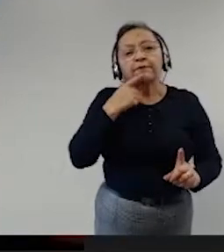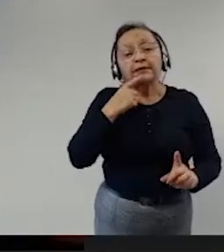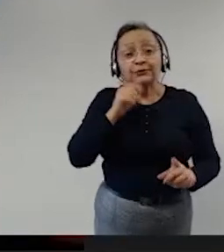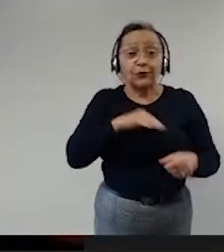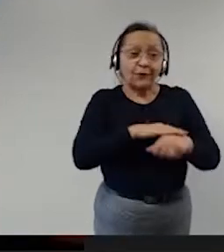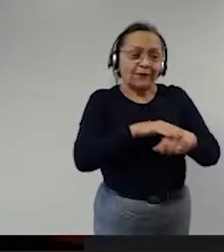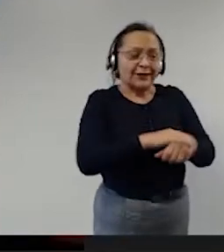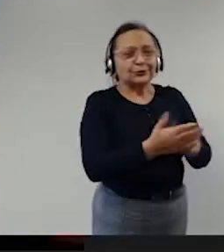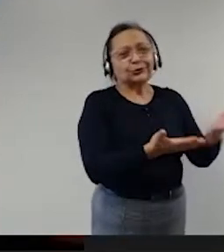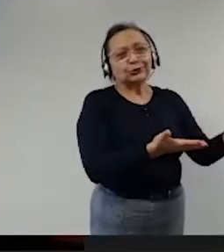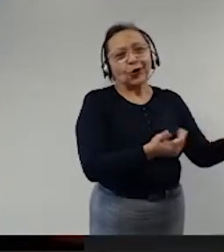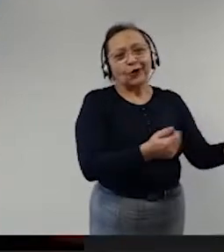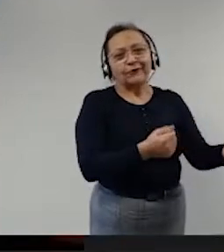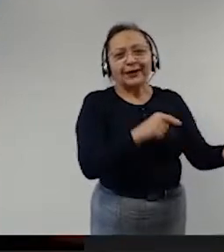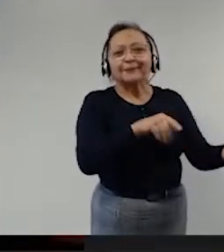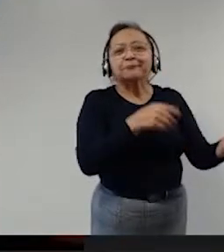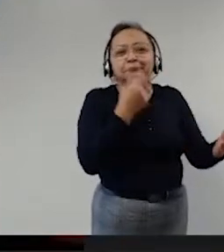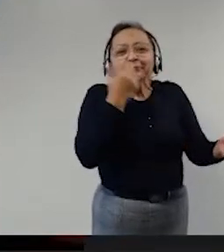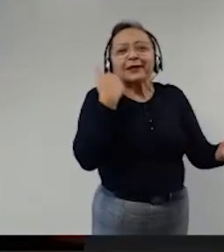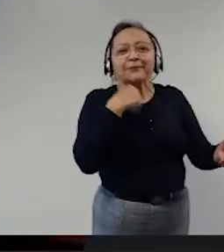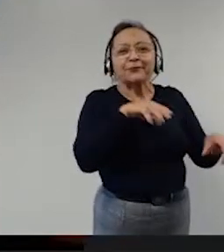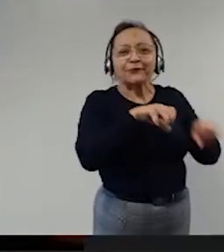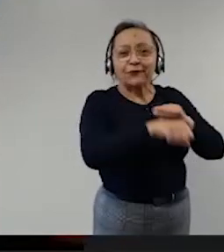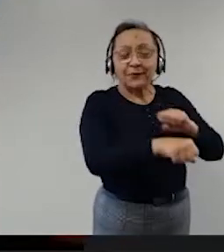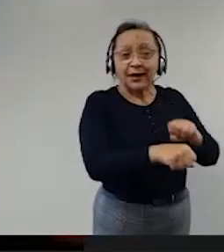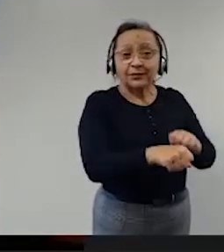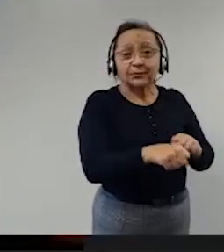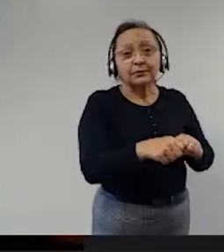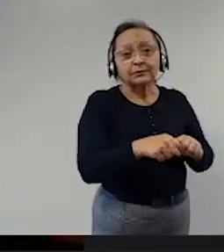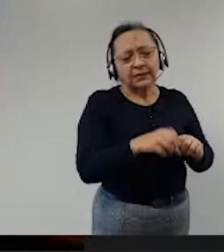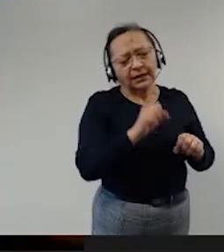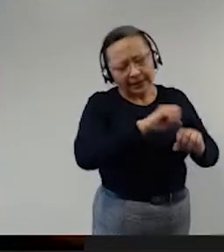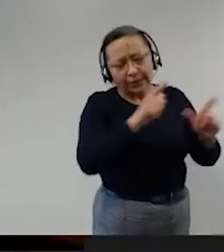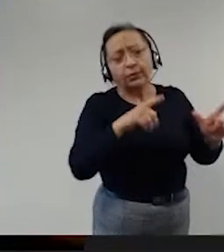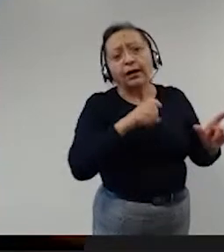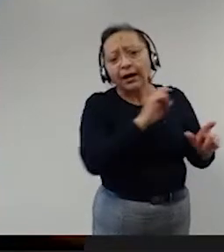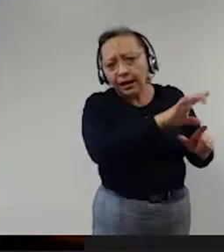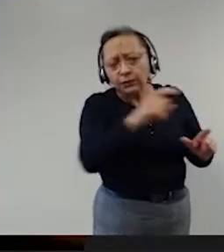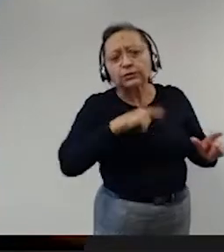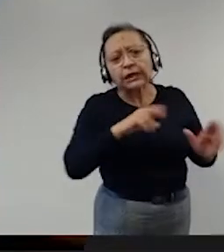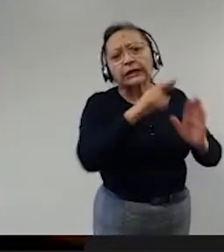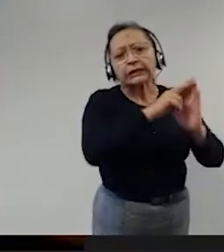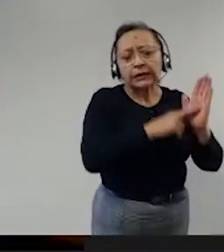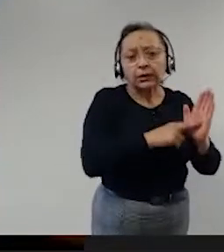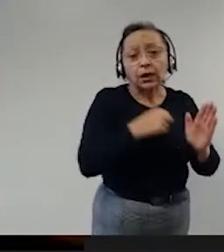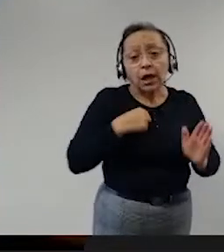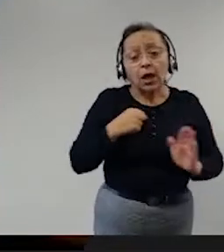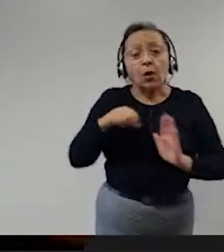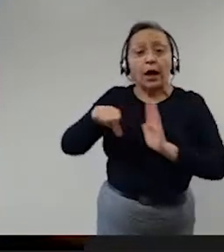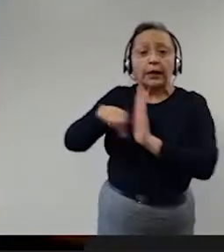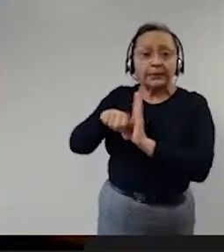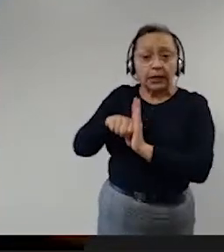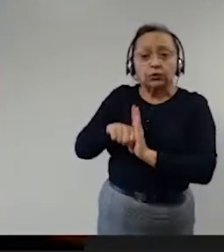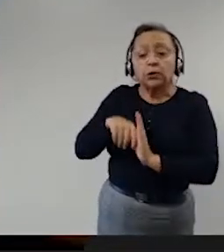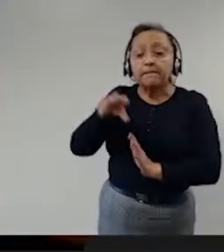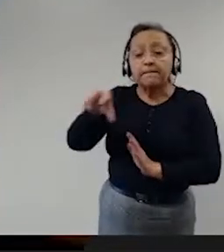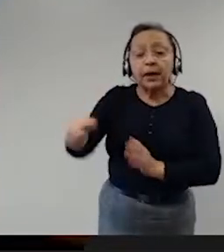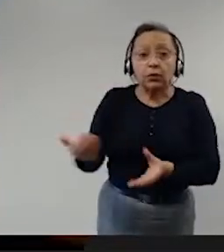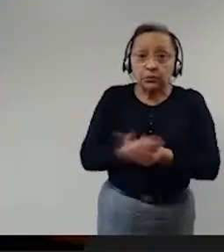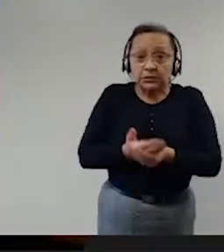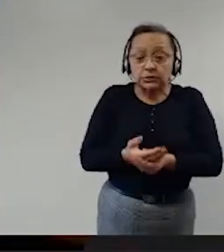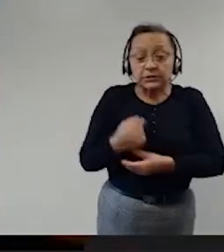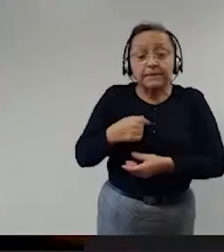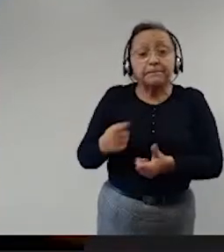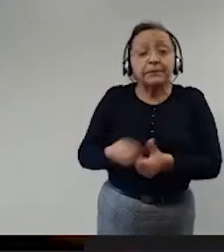jovens, que, claro, cada um tem um critério. Eu sou advogado criminal, eu só pego o processo onde eu tenha, primeiro, uma